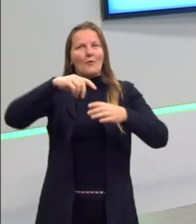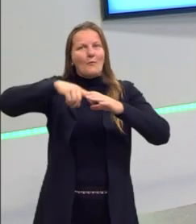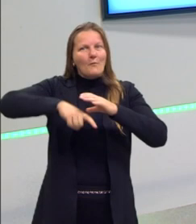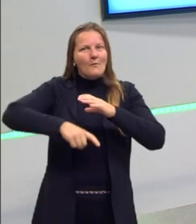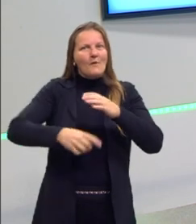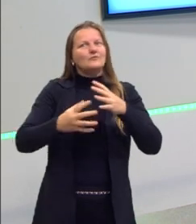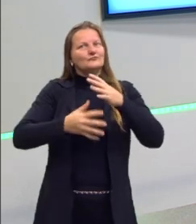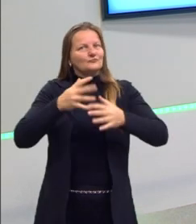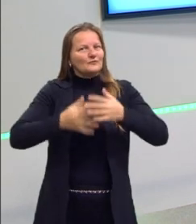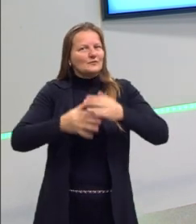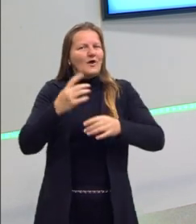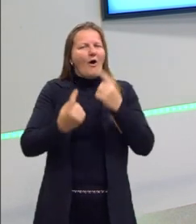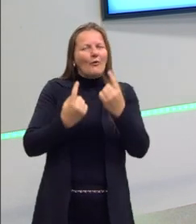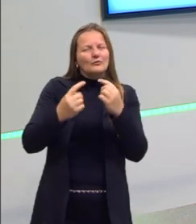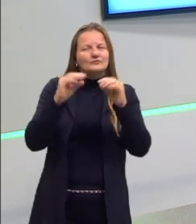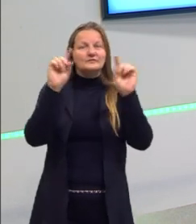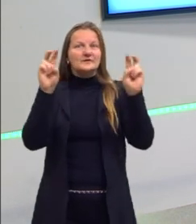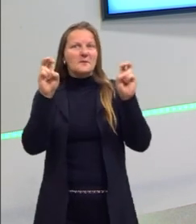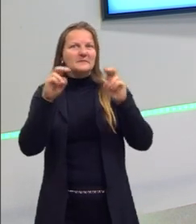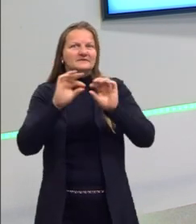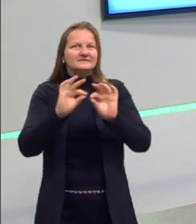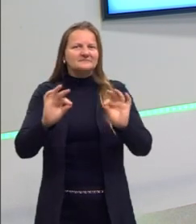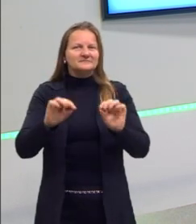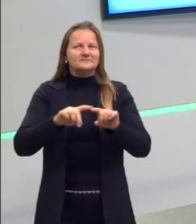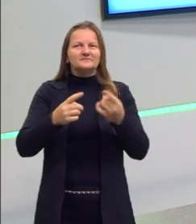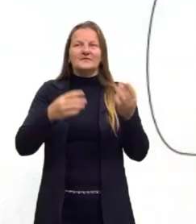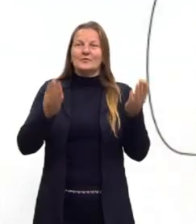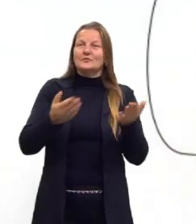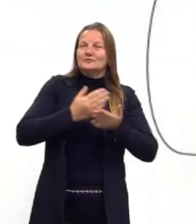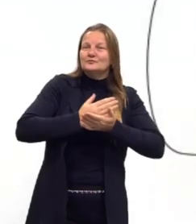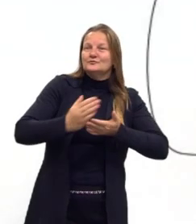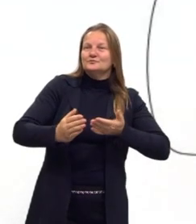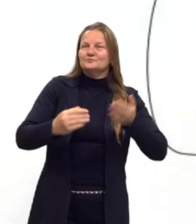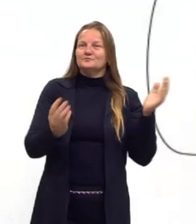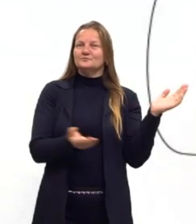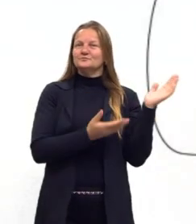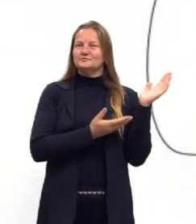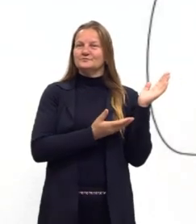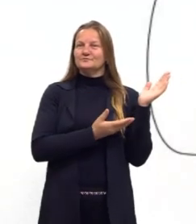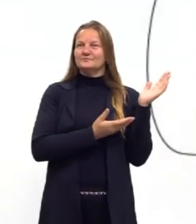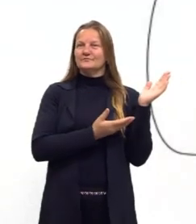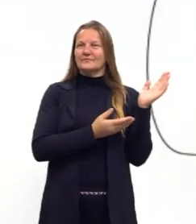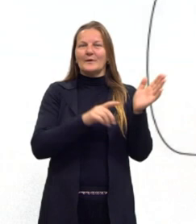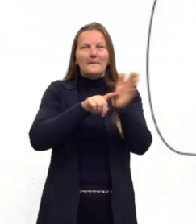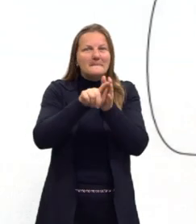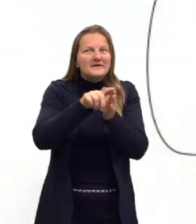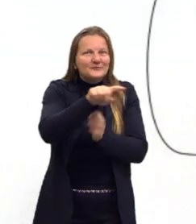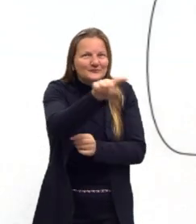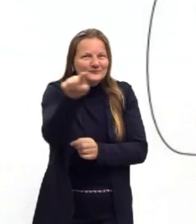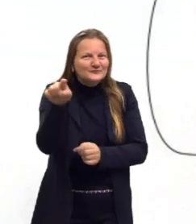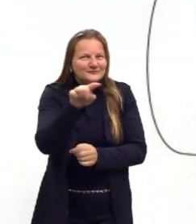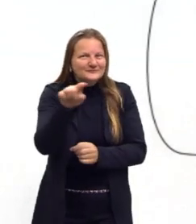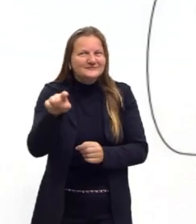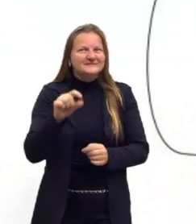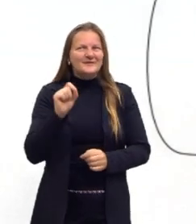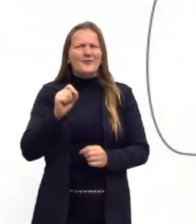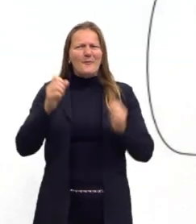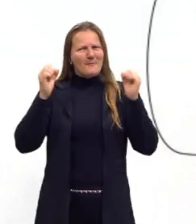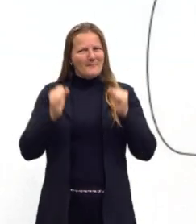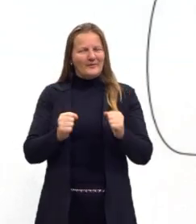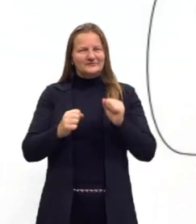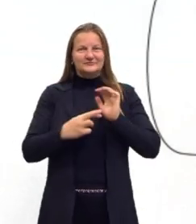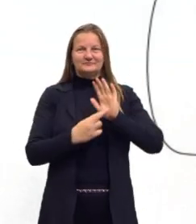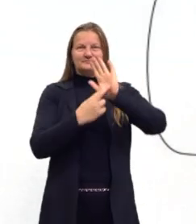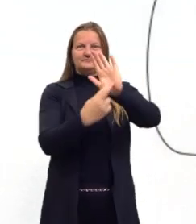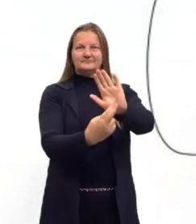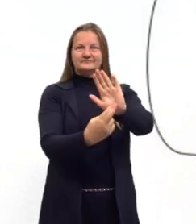tá então para iniciar a nossa aula de hoje ela pergunta que eu faço para vocês é como podemos